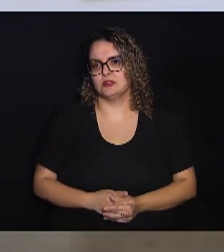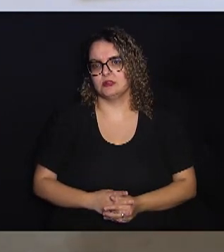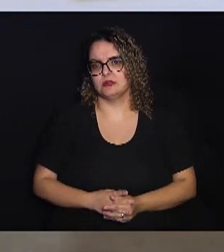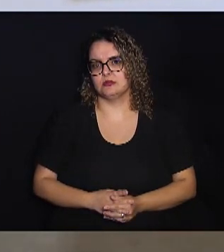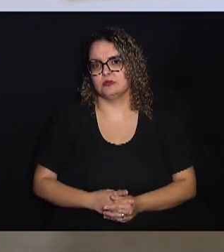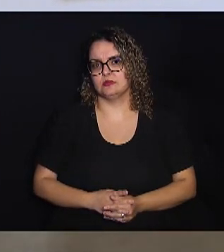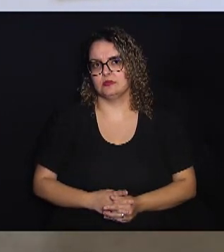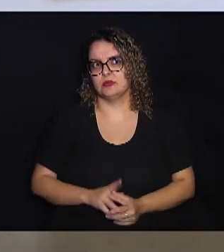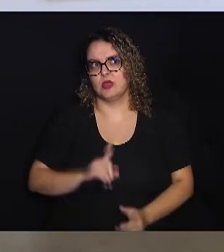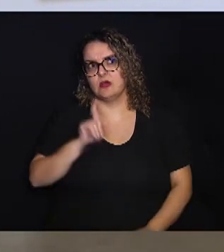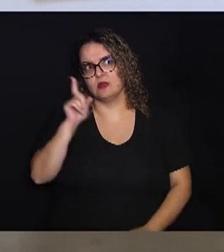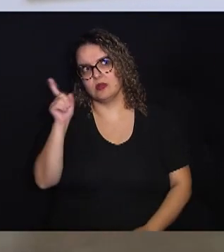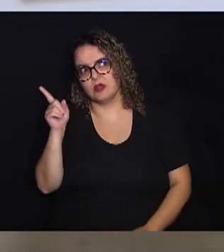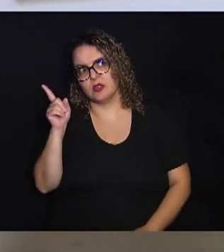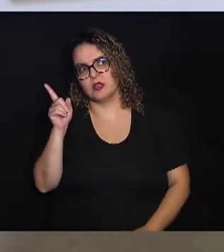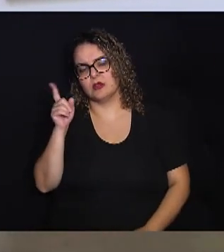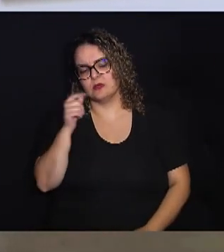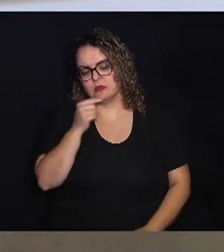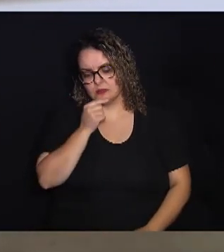foi para